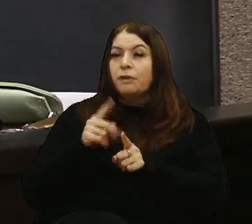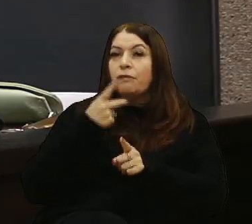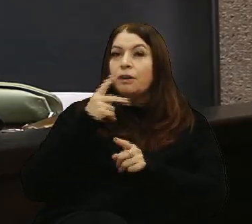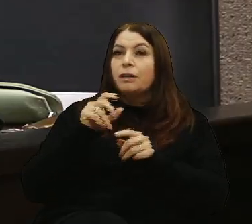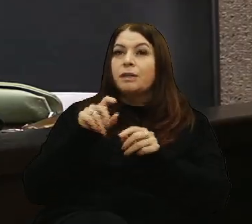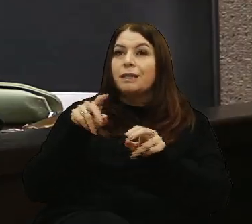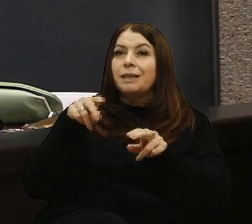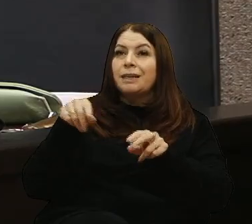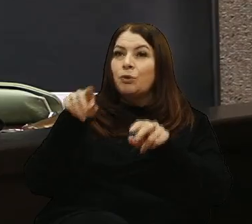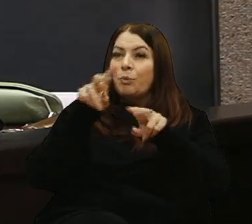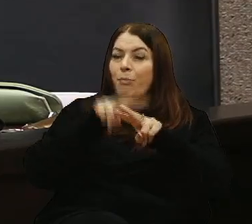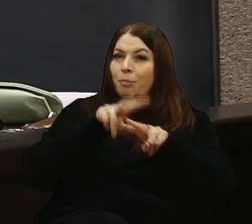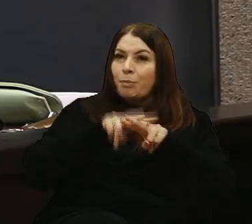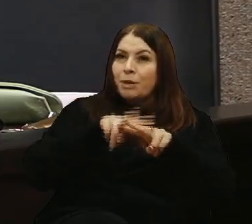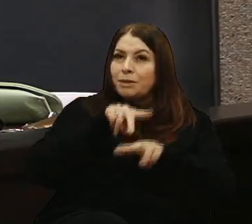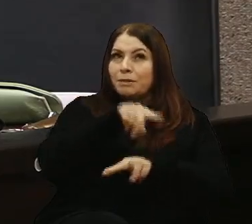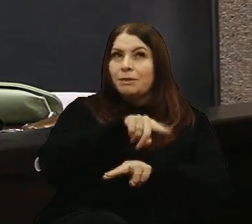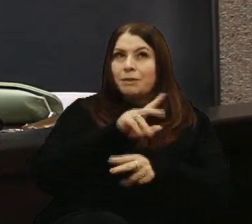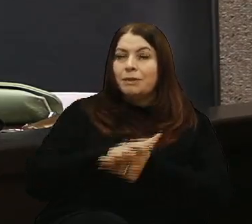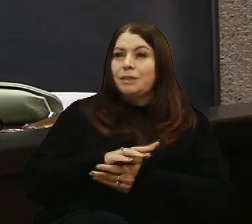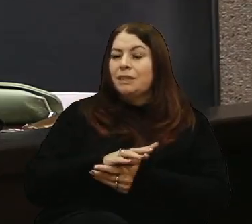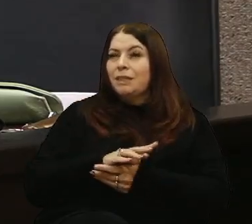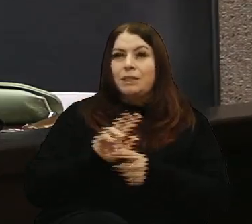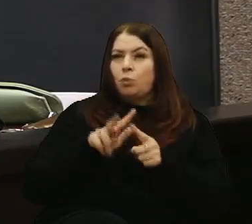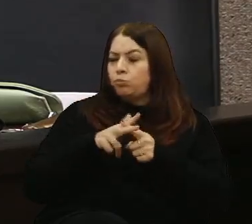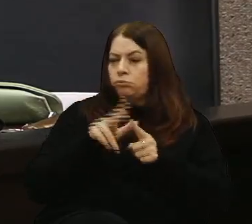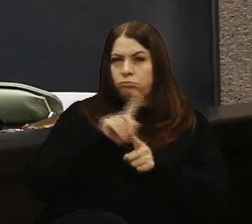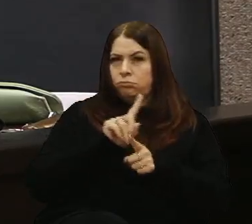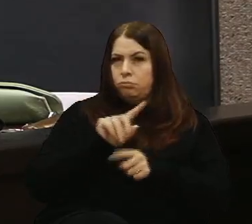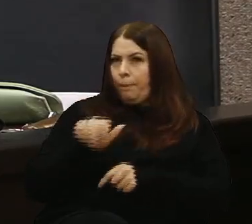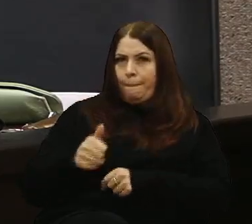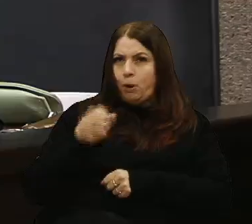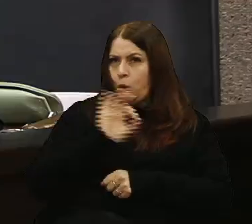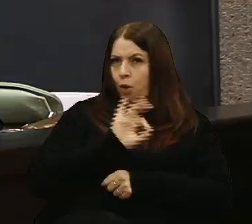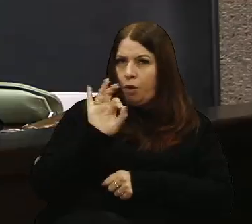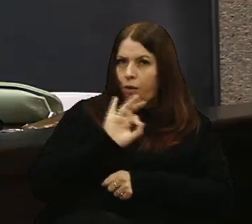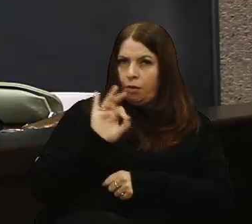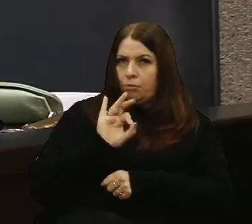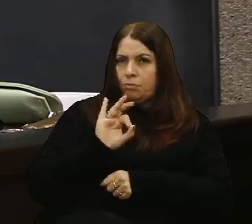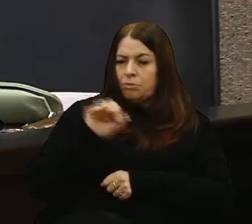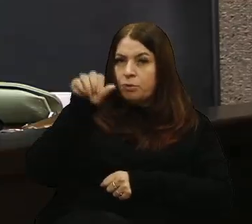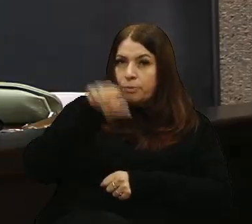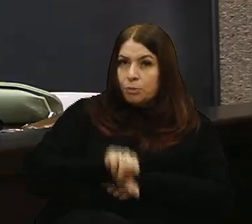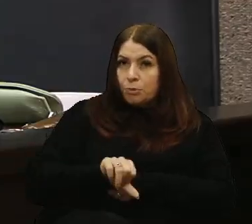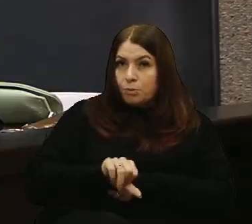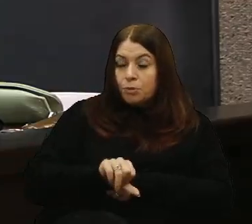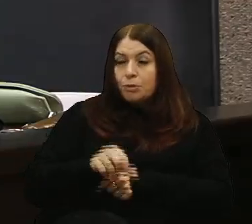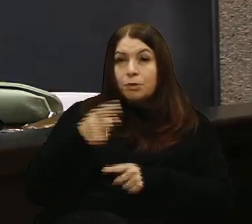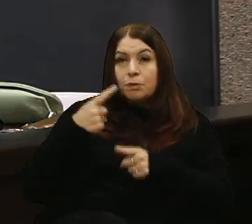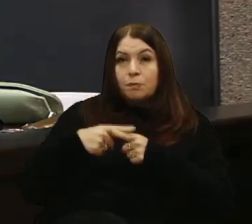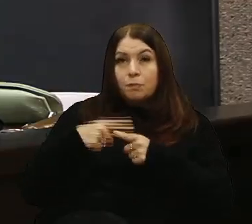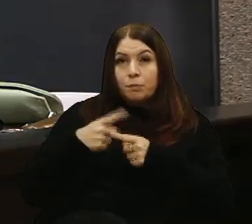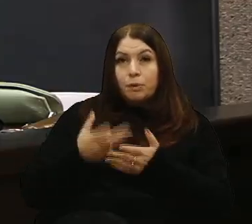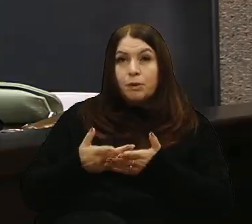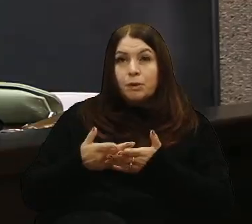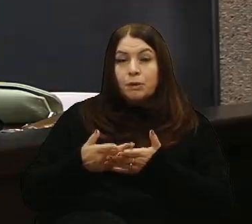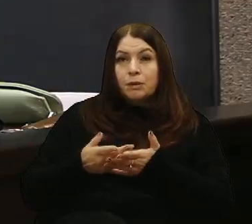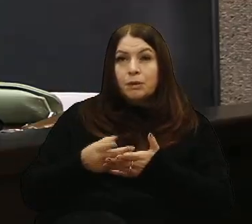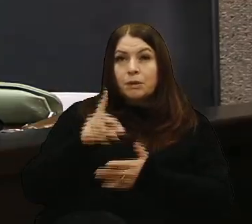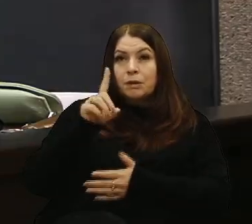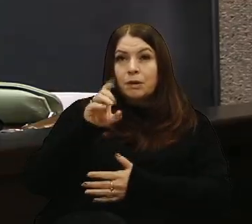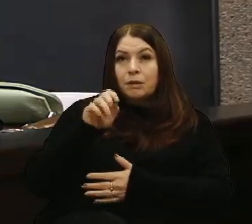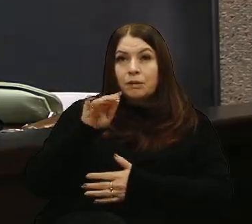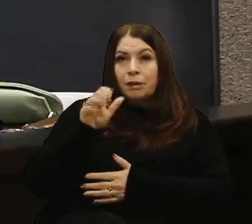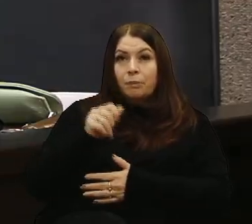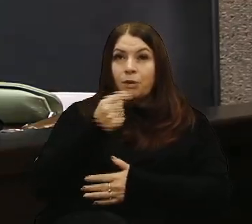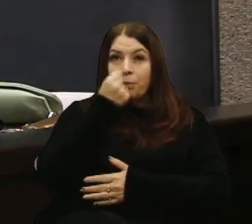sistema prisional, ele não corrige, ele não melhora ninguém, ele só piora, por que que a Débora do